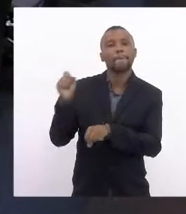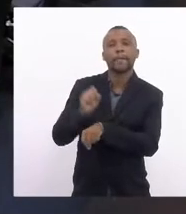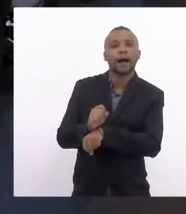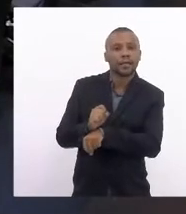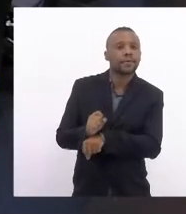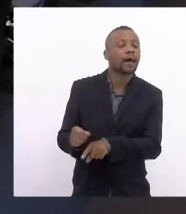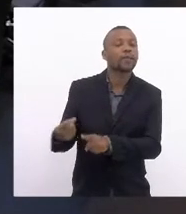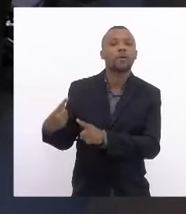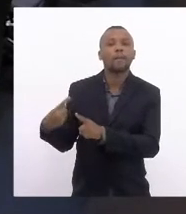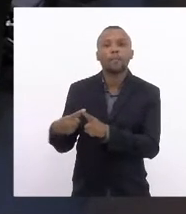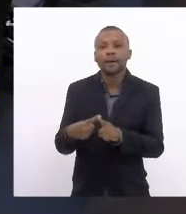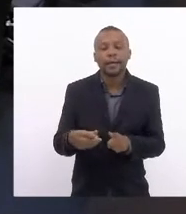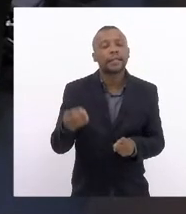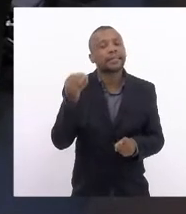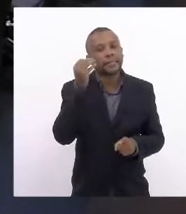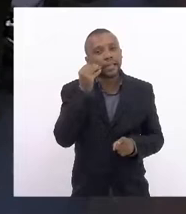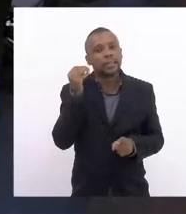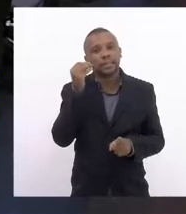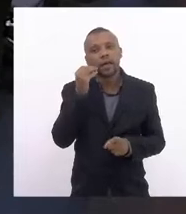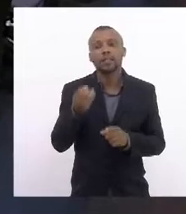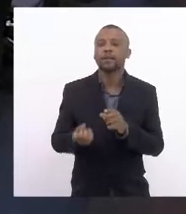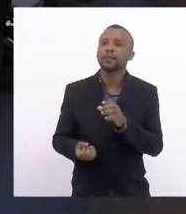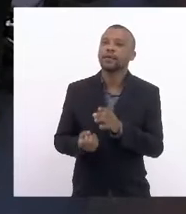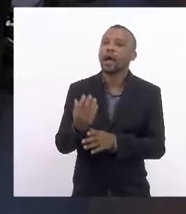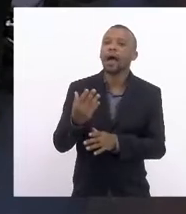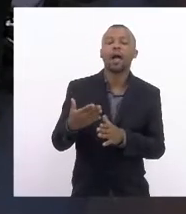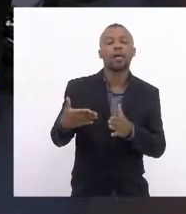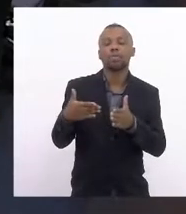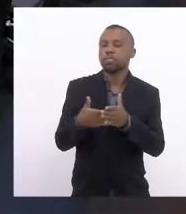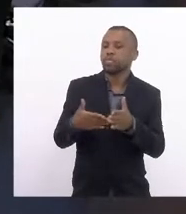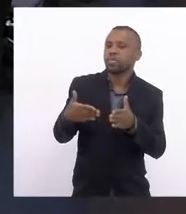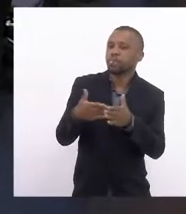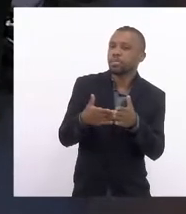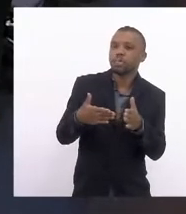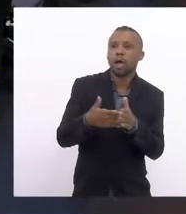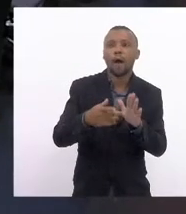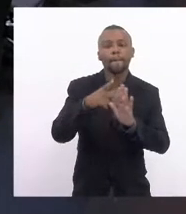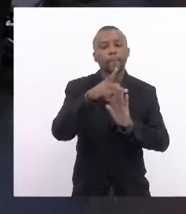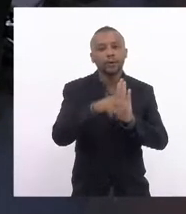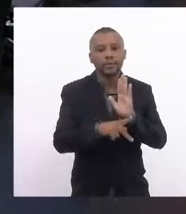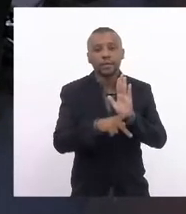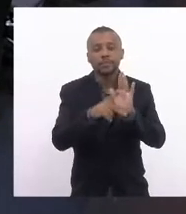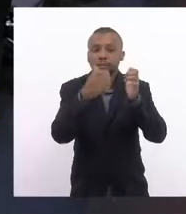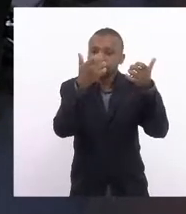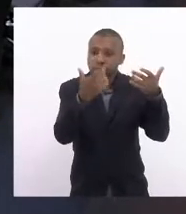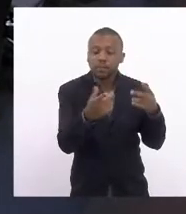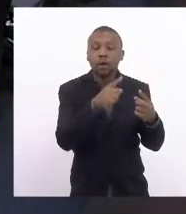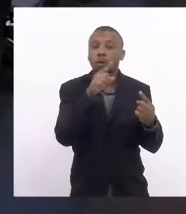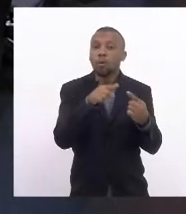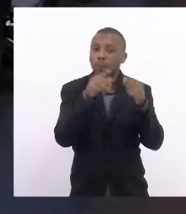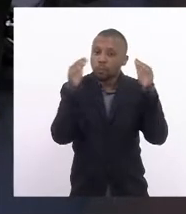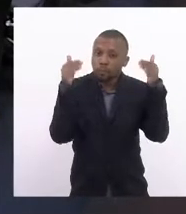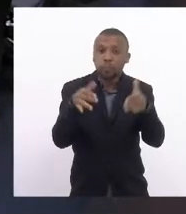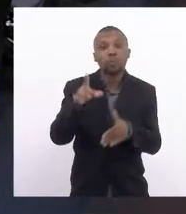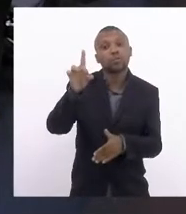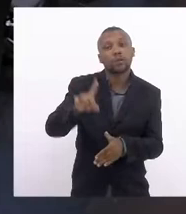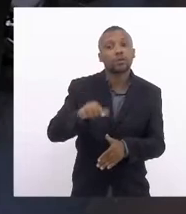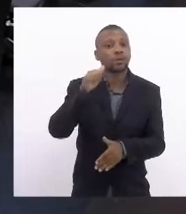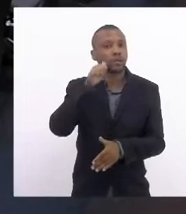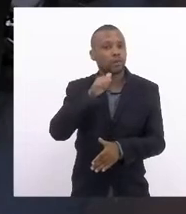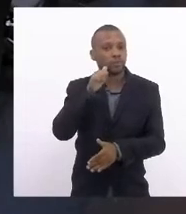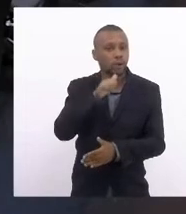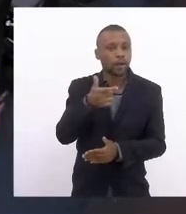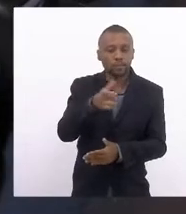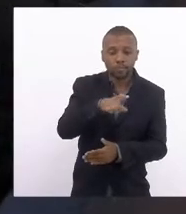porque tentaram criar obstáculos ao projeto, um projeto que versa objetivamente sobre o direito das mulheres, e que